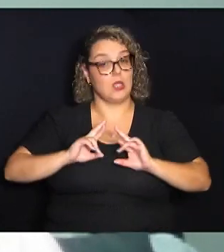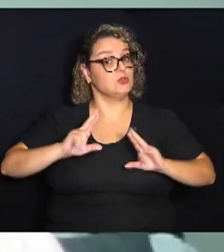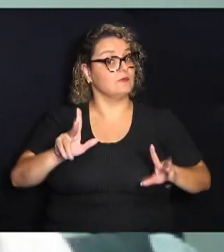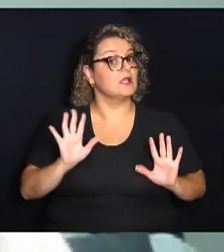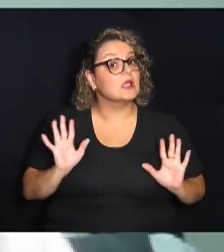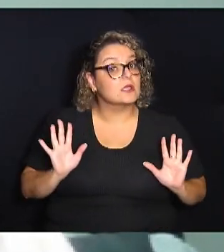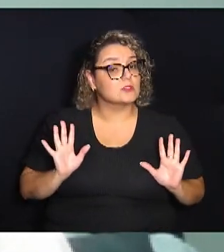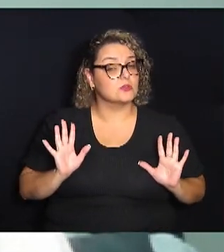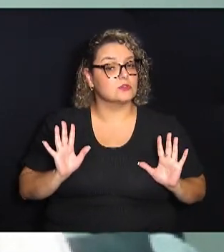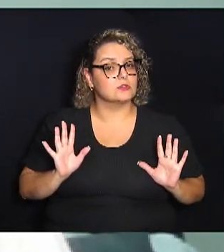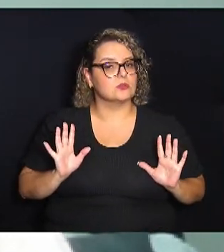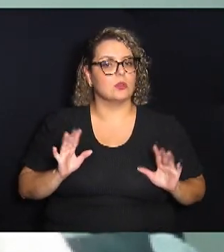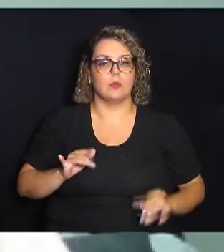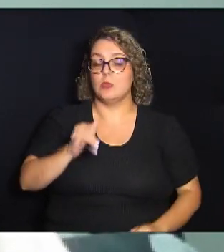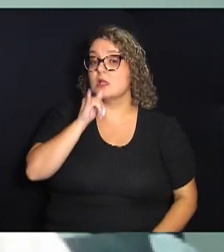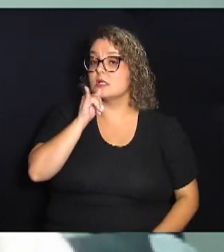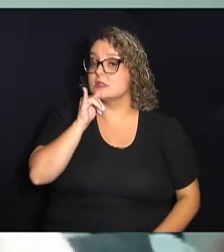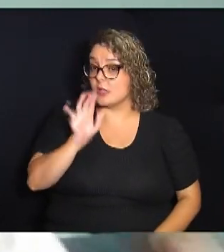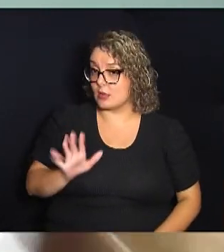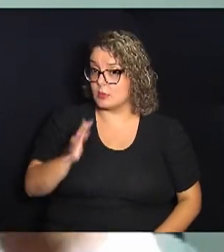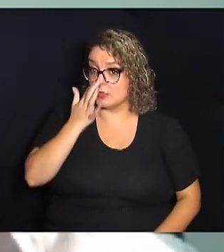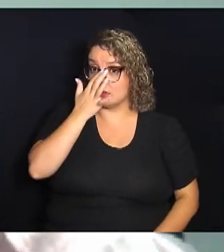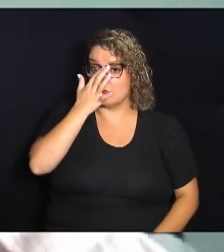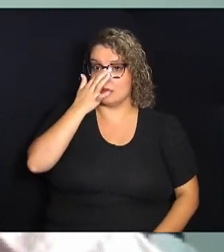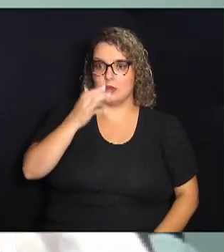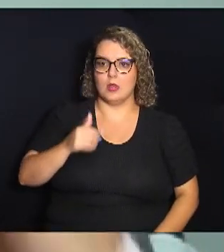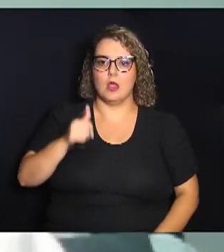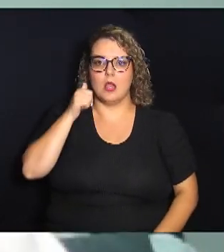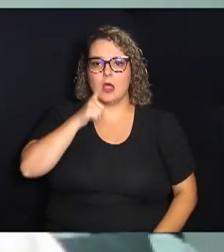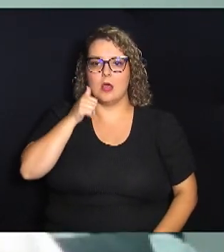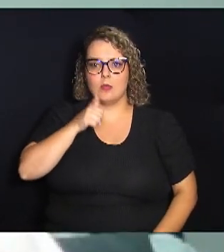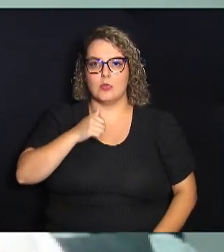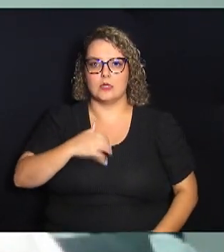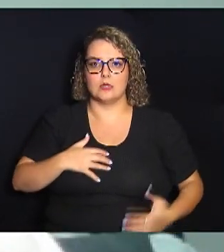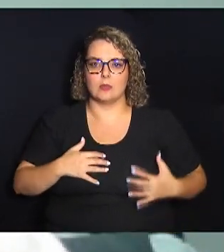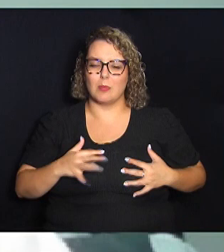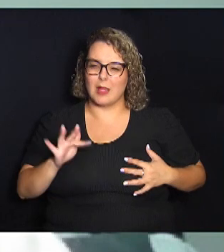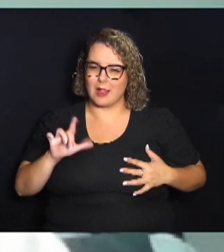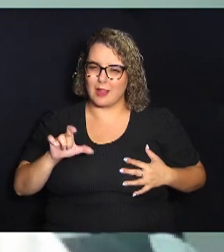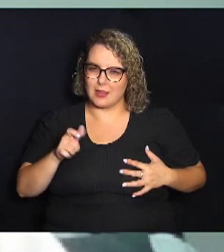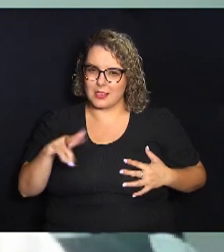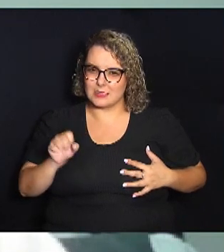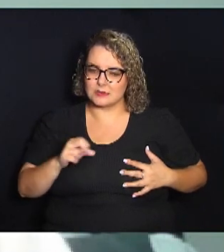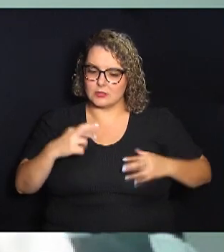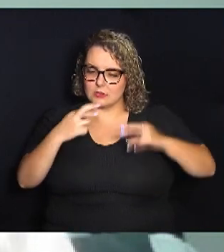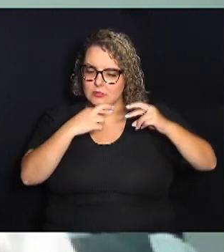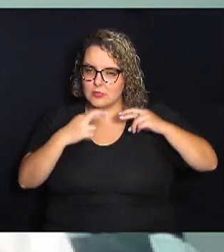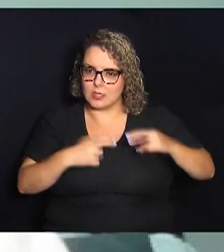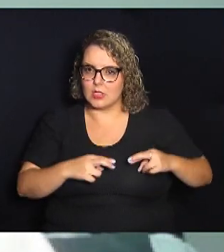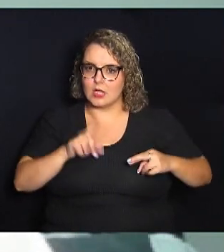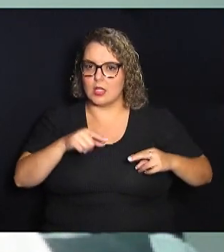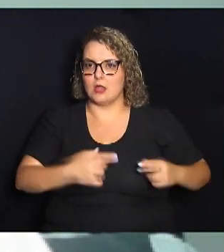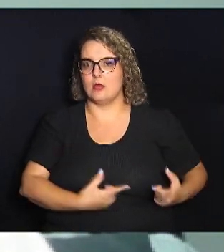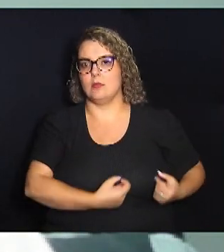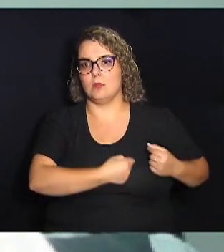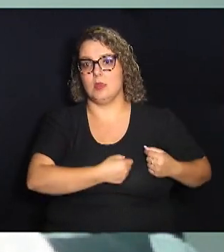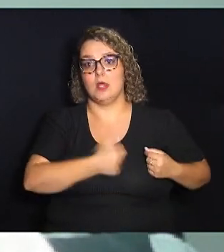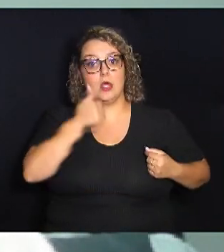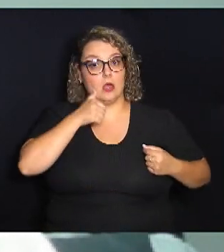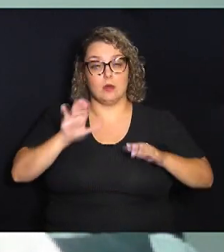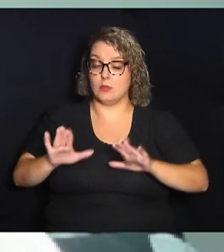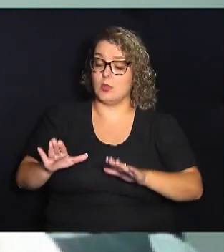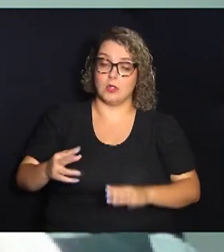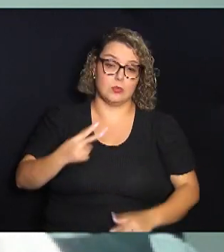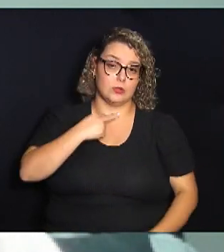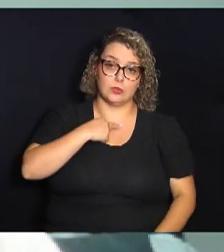diferente. Por exemplo, a mulher tem uma lesão de mama e que está sendo investigada ou que é um câncer. Essa mulher, a princípio, não pode